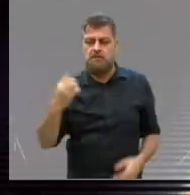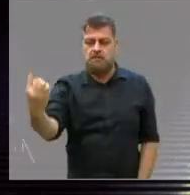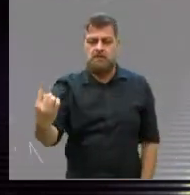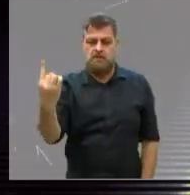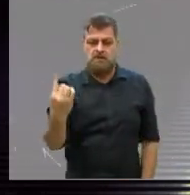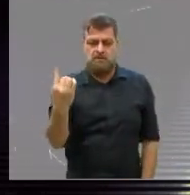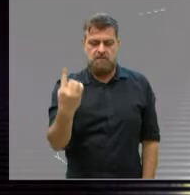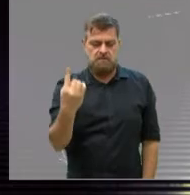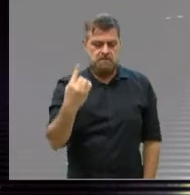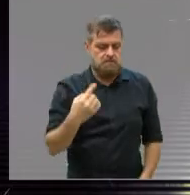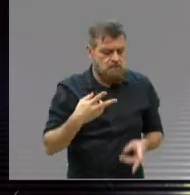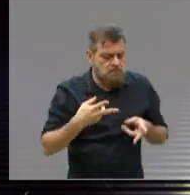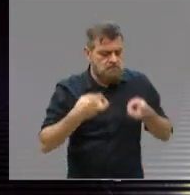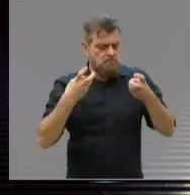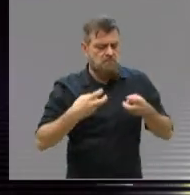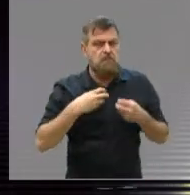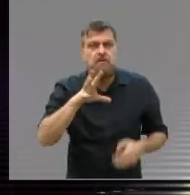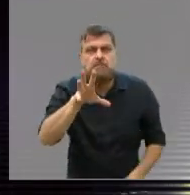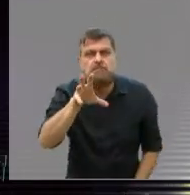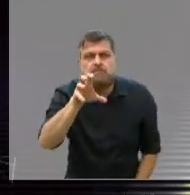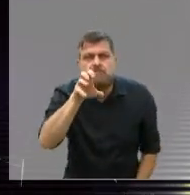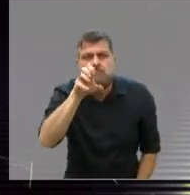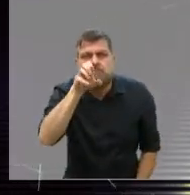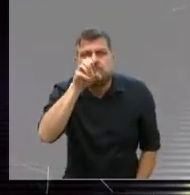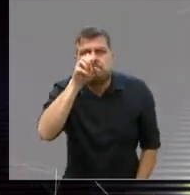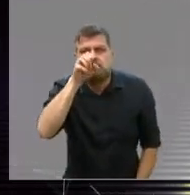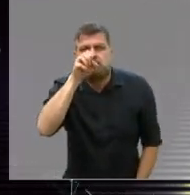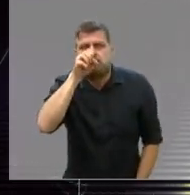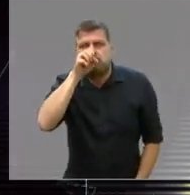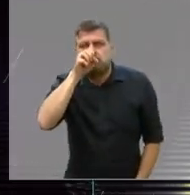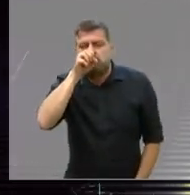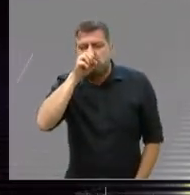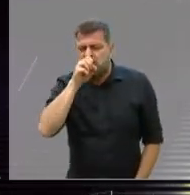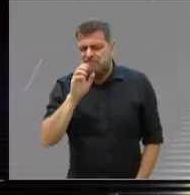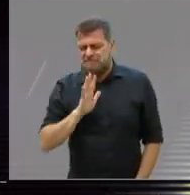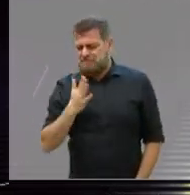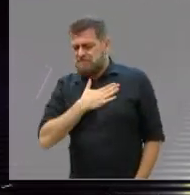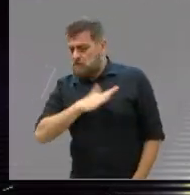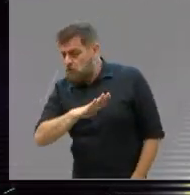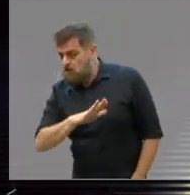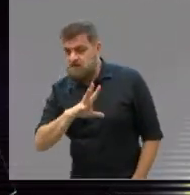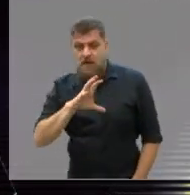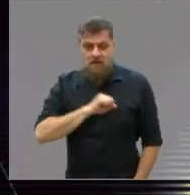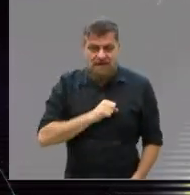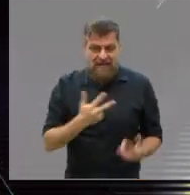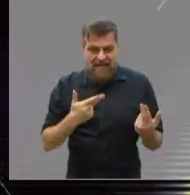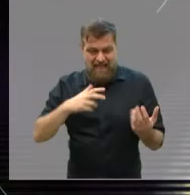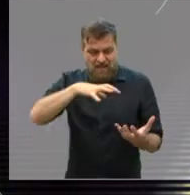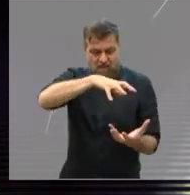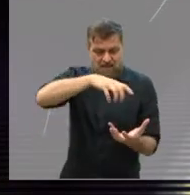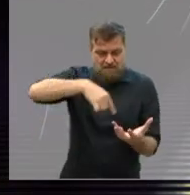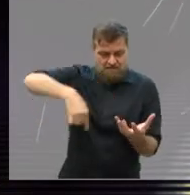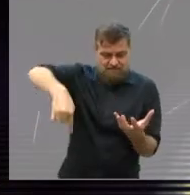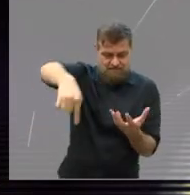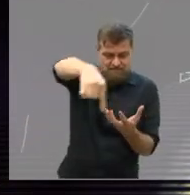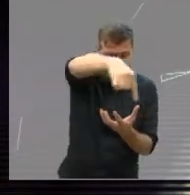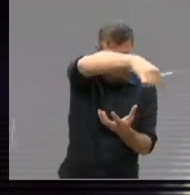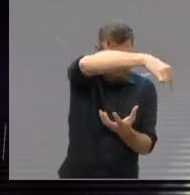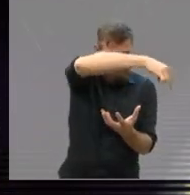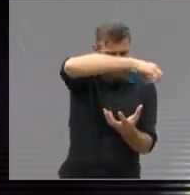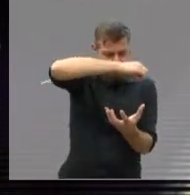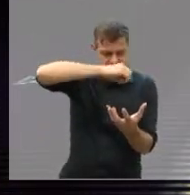pessoas chegam perto desse perfume, sentem atração ou repulsão a esse perfume. A Terra faz o mesmo. Ela gera um campo invisível ao